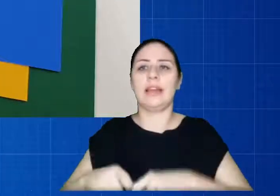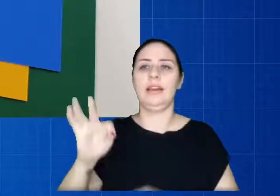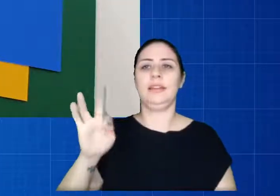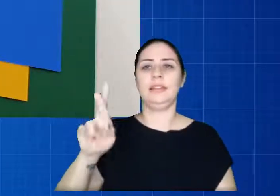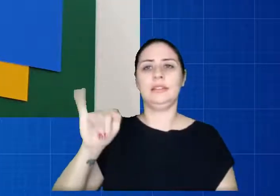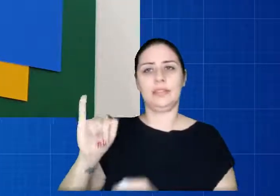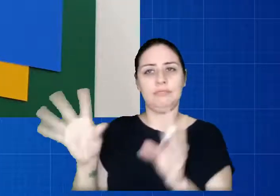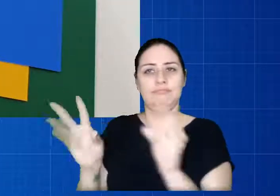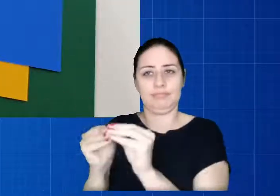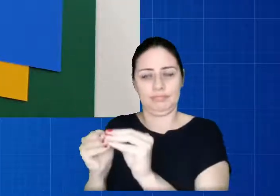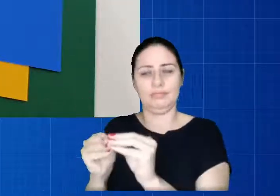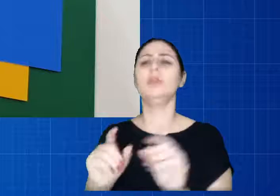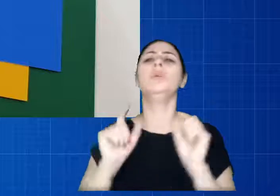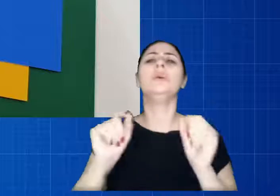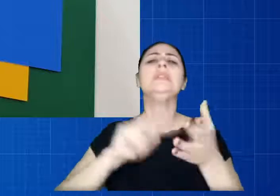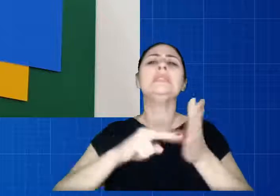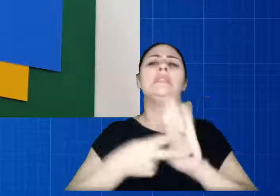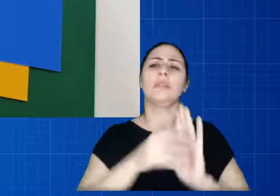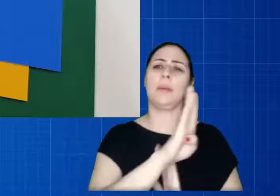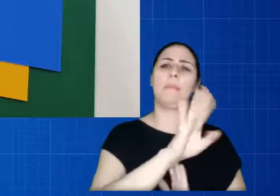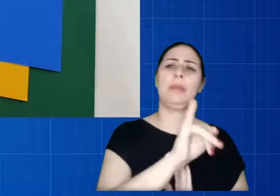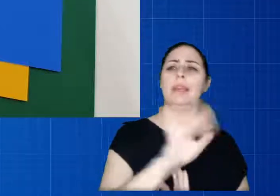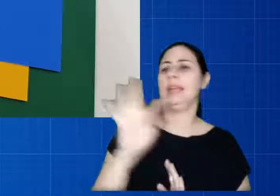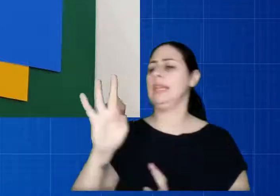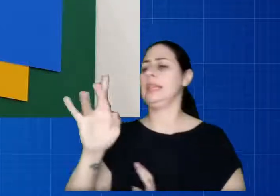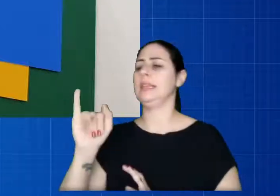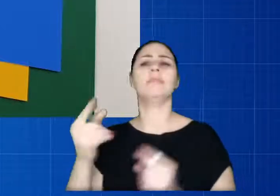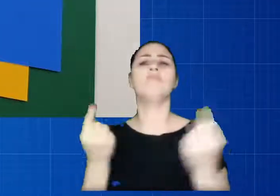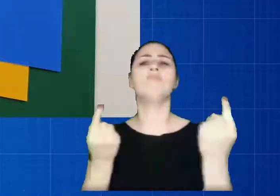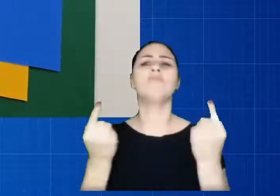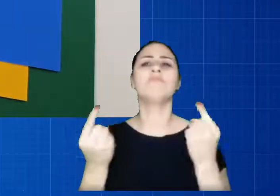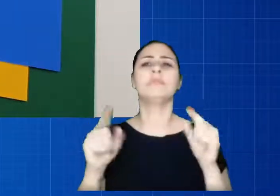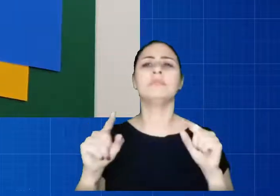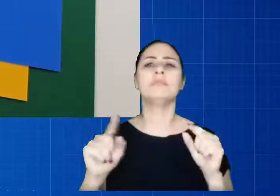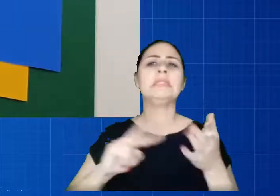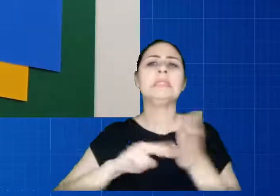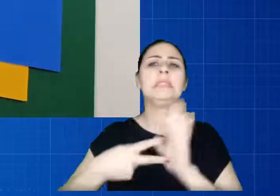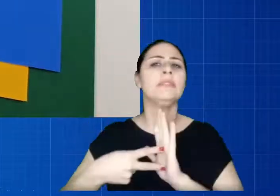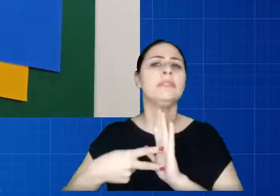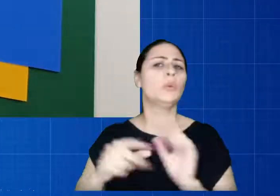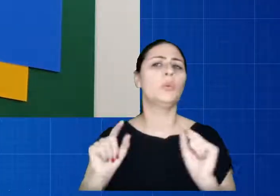tridimensional. Mas afinal, o que é bidimensional e tridimensional?